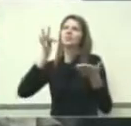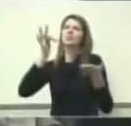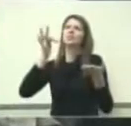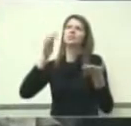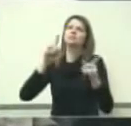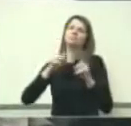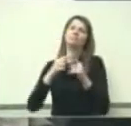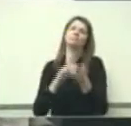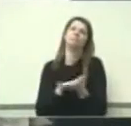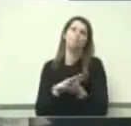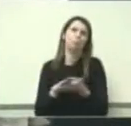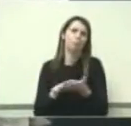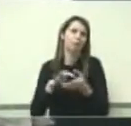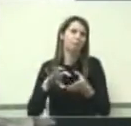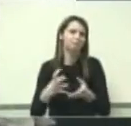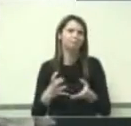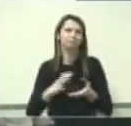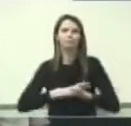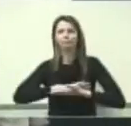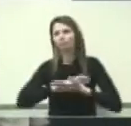os ventos são contrários